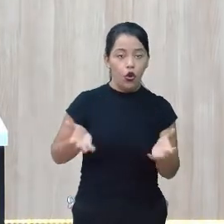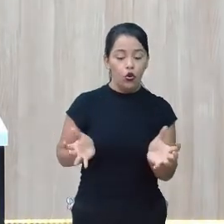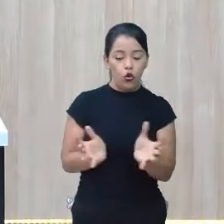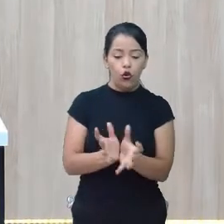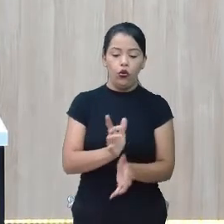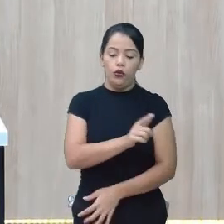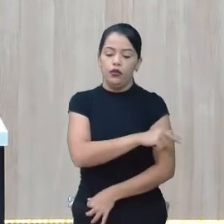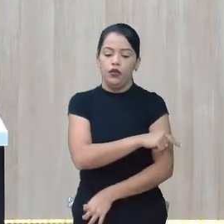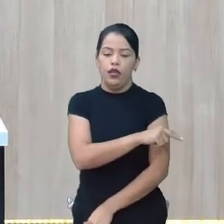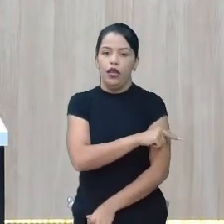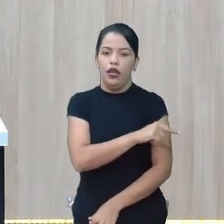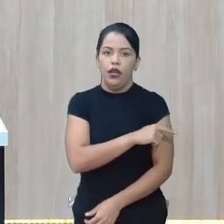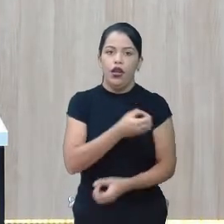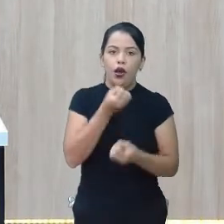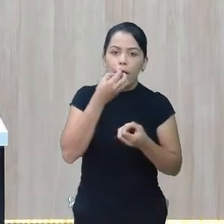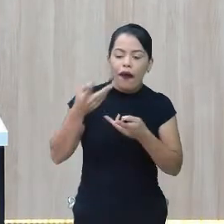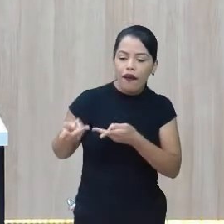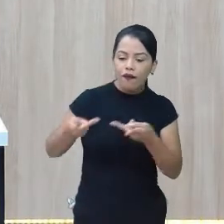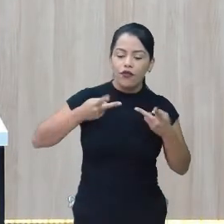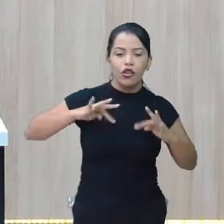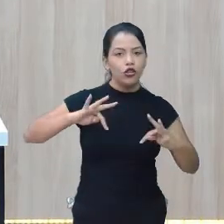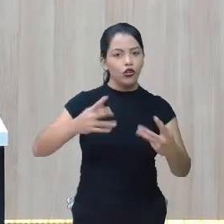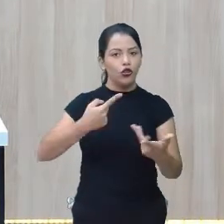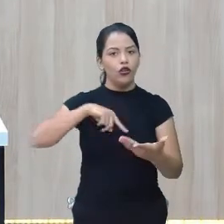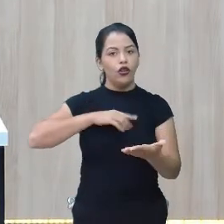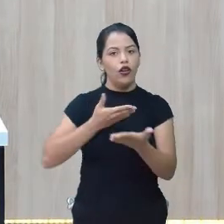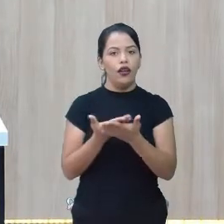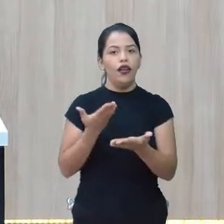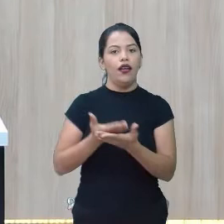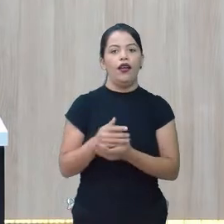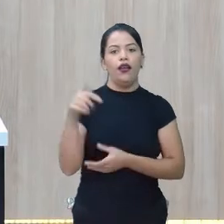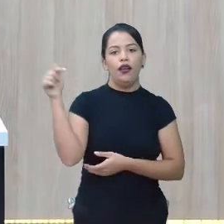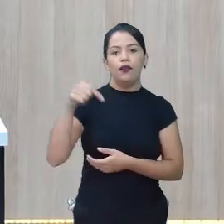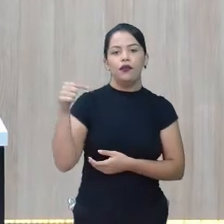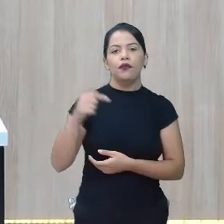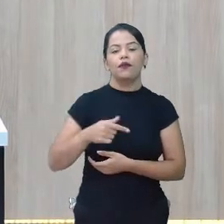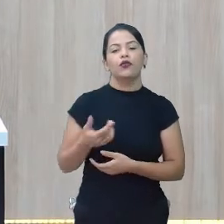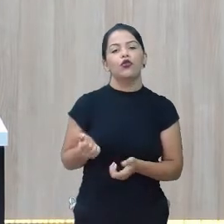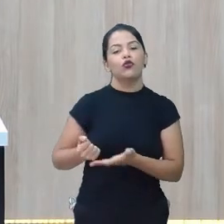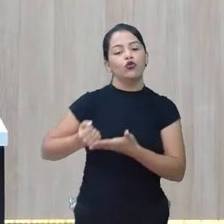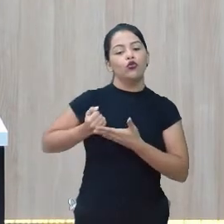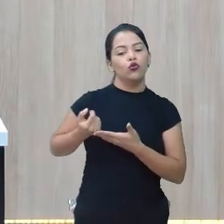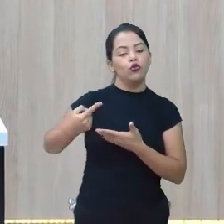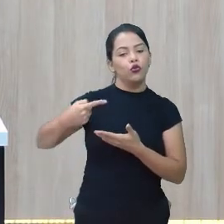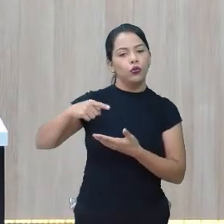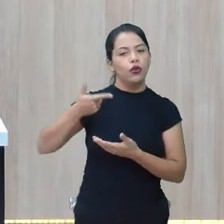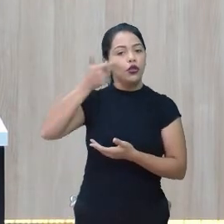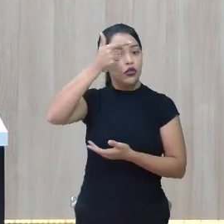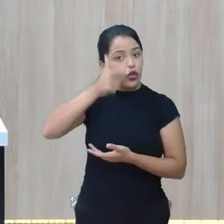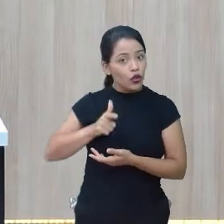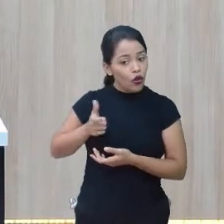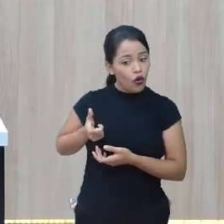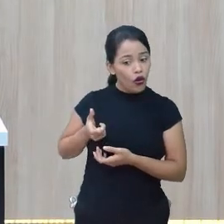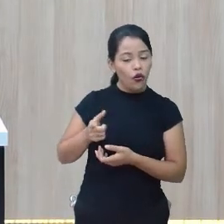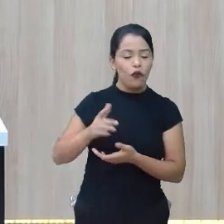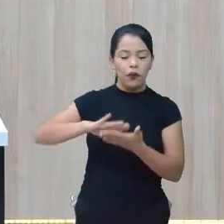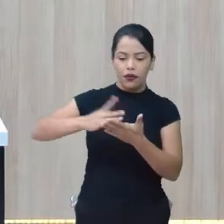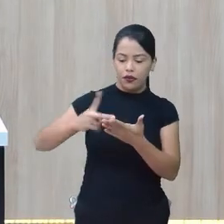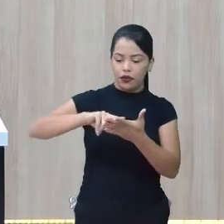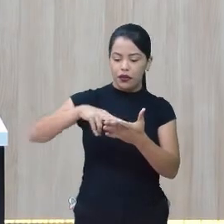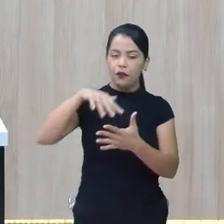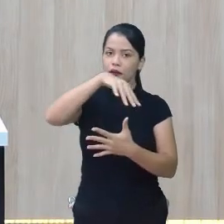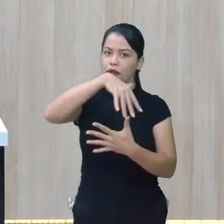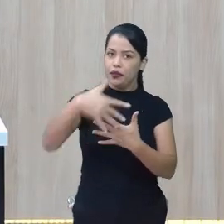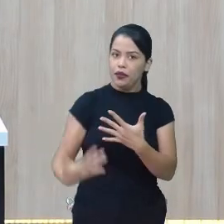é? Sejam bem-vindos e bem-vindas à nossa aula. Hoje, quem me ajuda mais uma vez aqui para a tradução para a